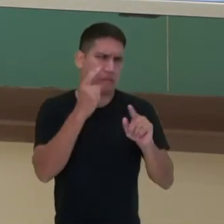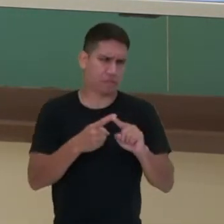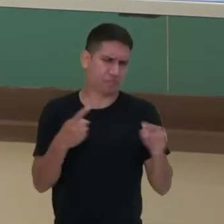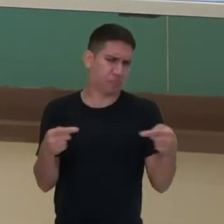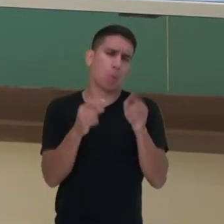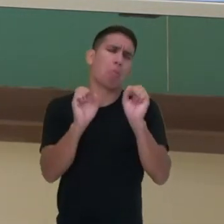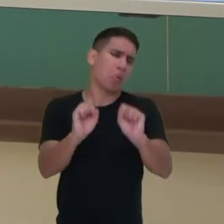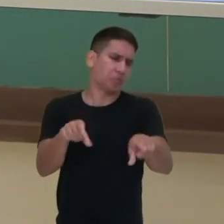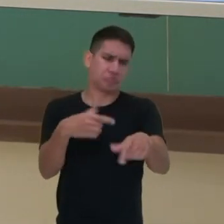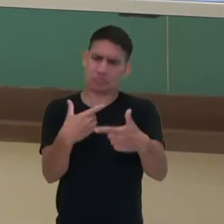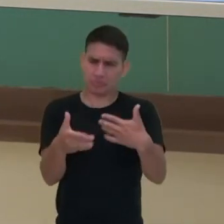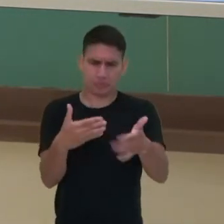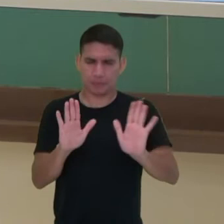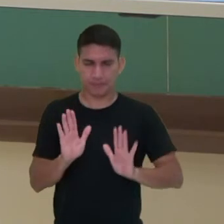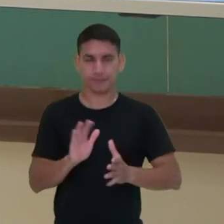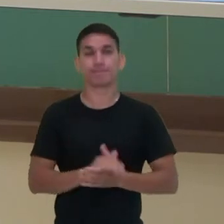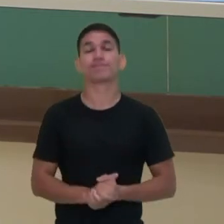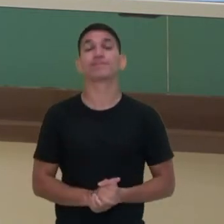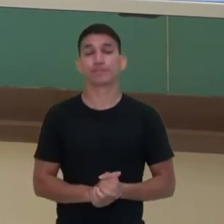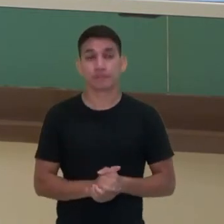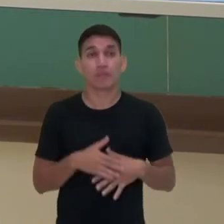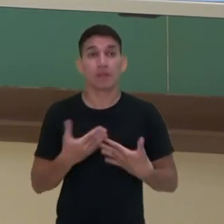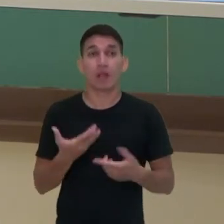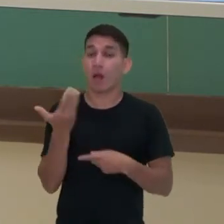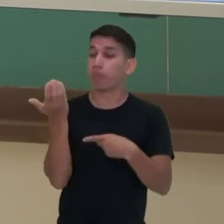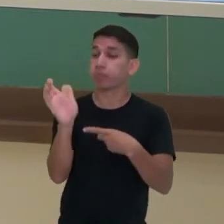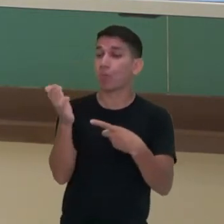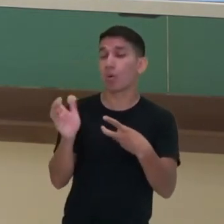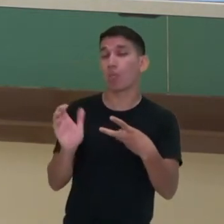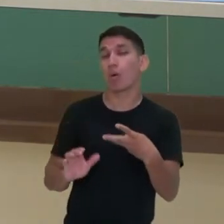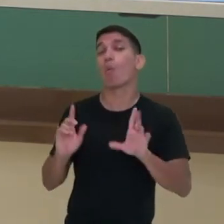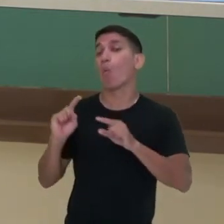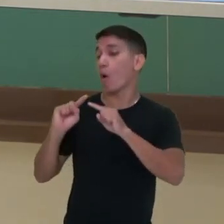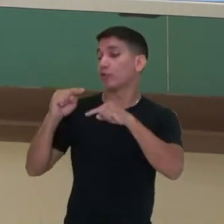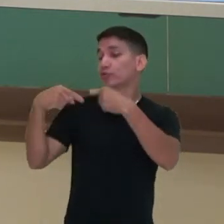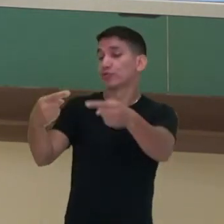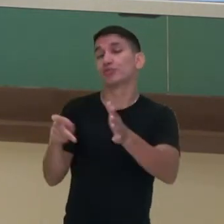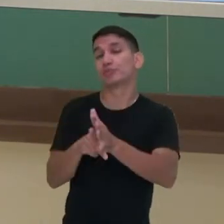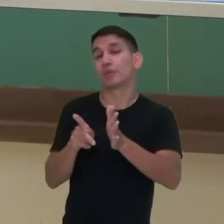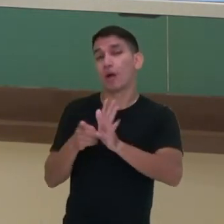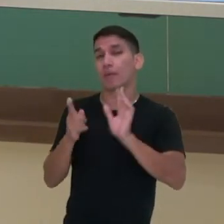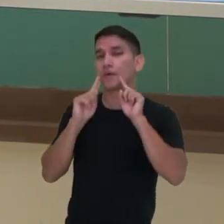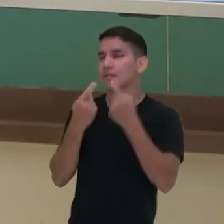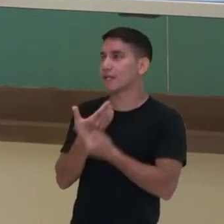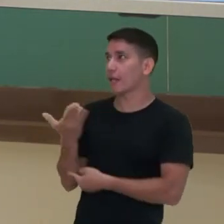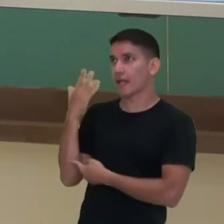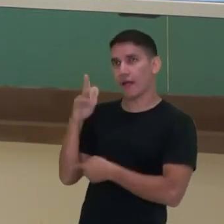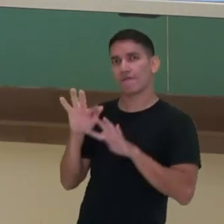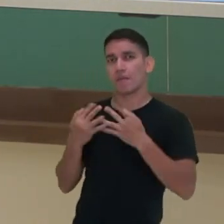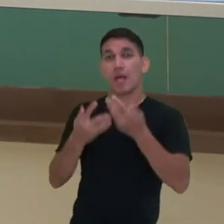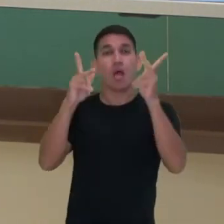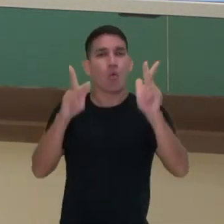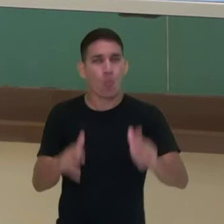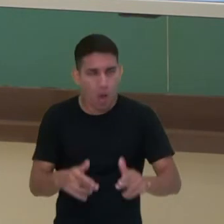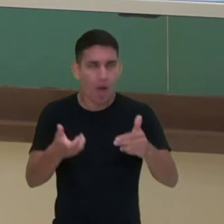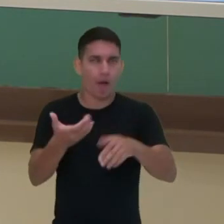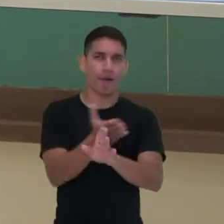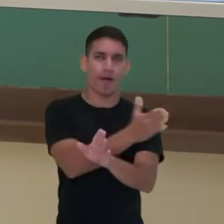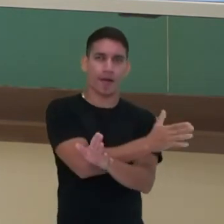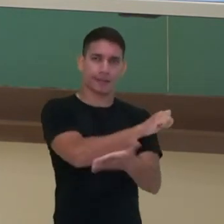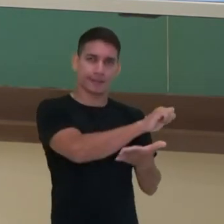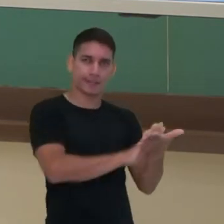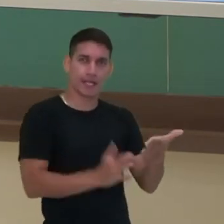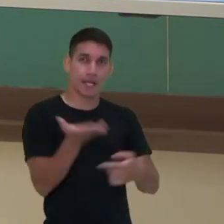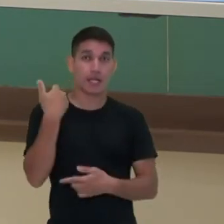a teu critério, tá? Então, preencha os genótipos dessa família da mesma maneira como a gente fez no exercício anterior, tá?